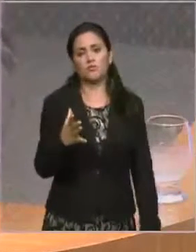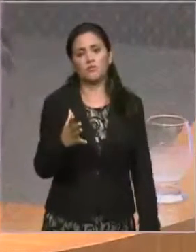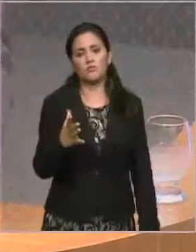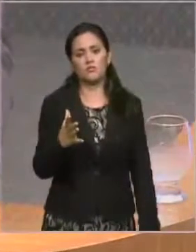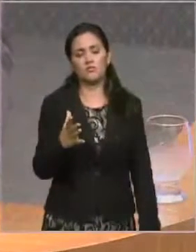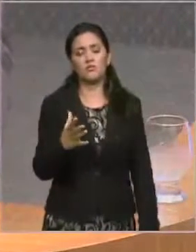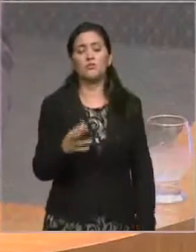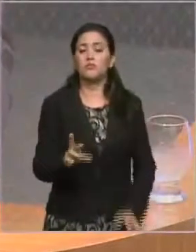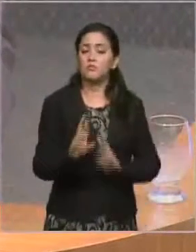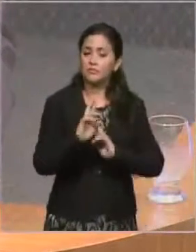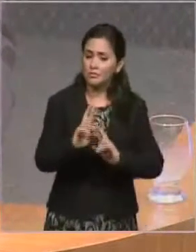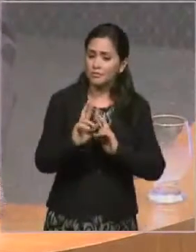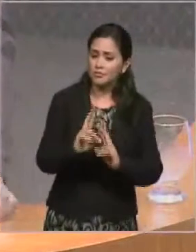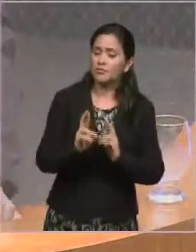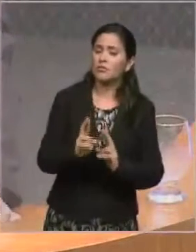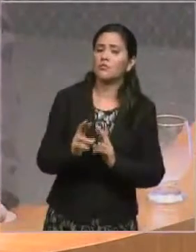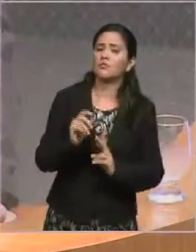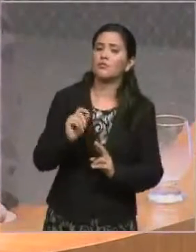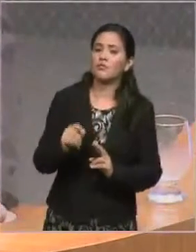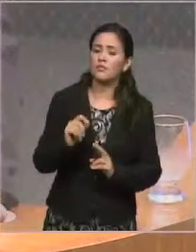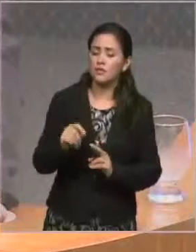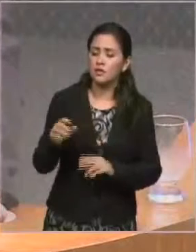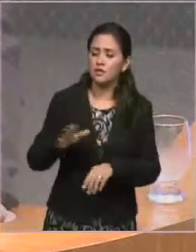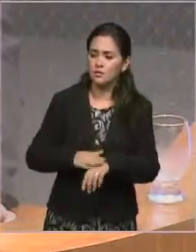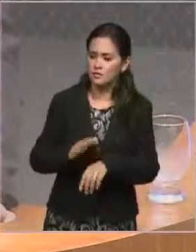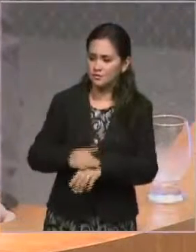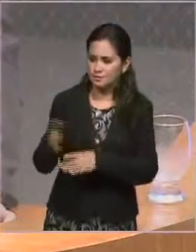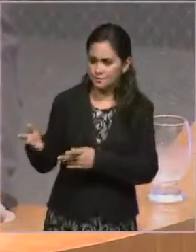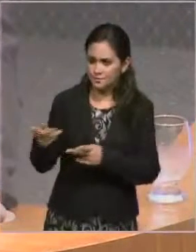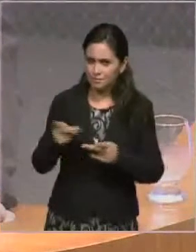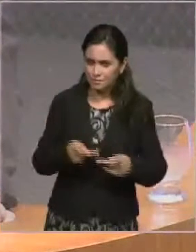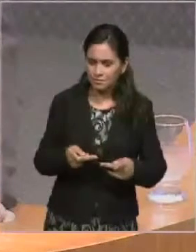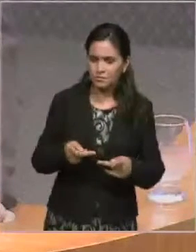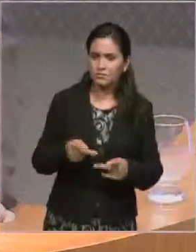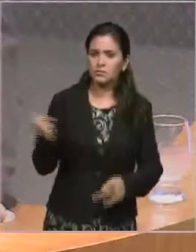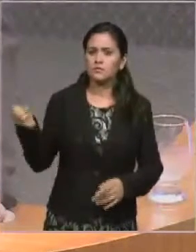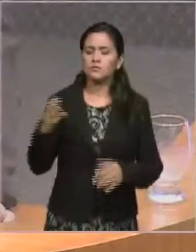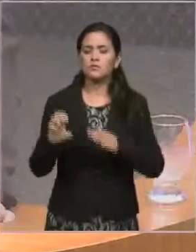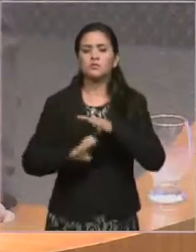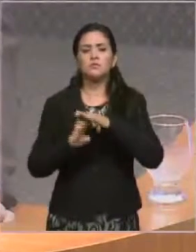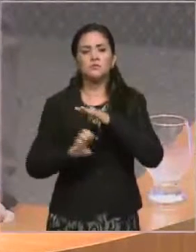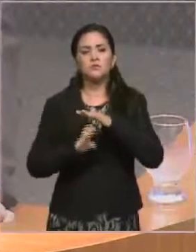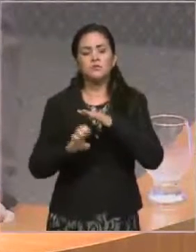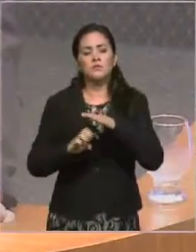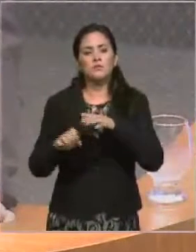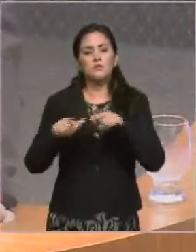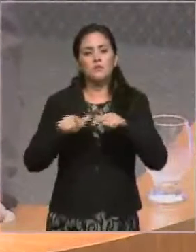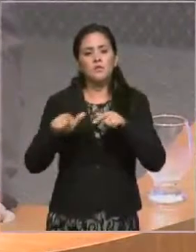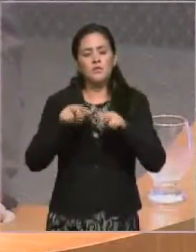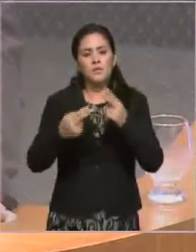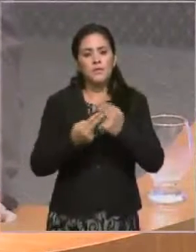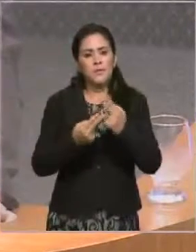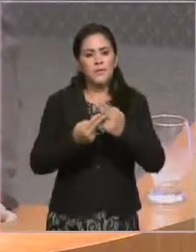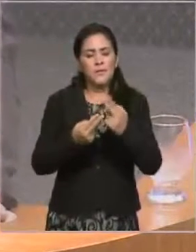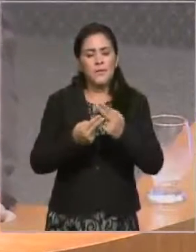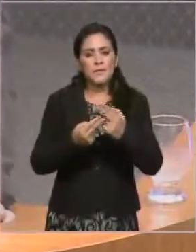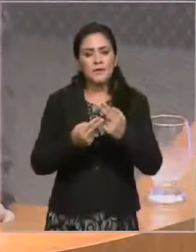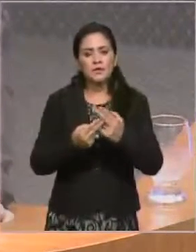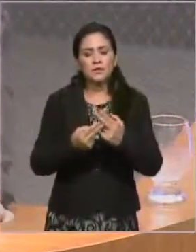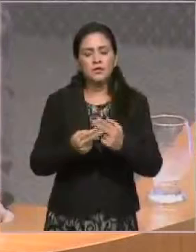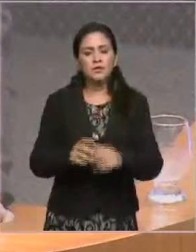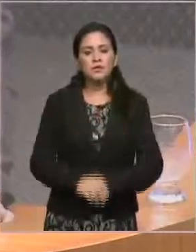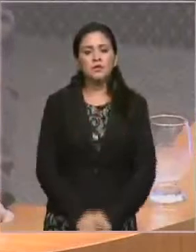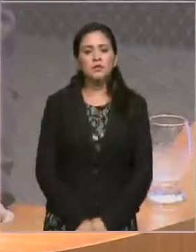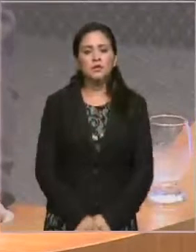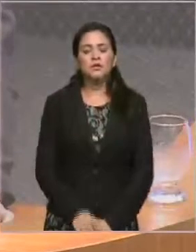esse chamamento e que essa nova empresa que atuará no município de Timon tenha certeza de que terá